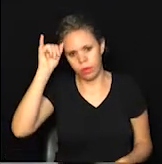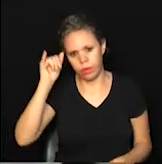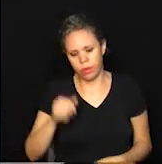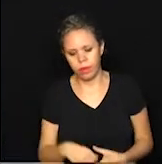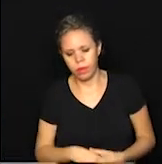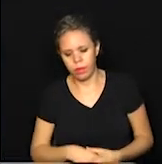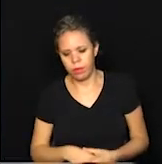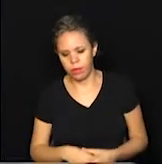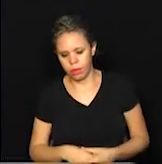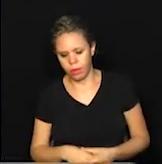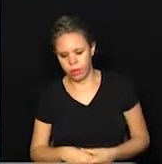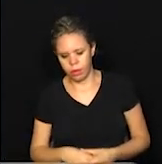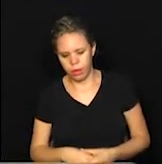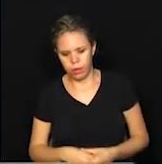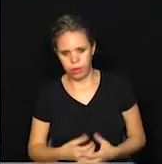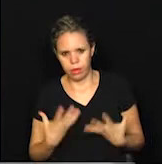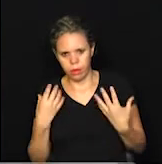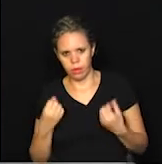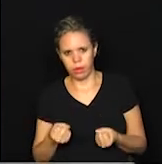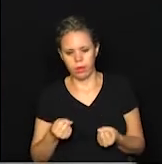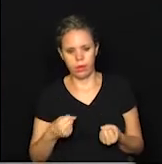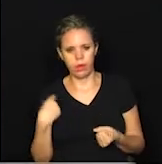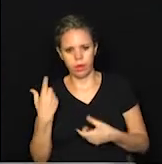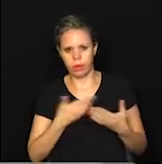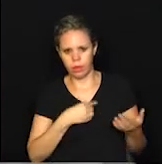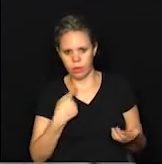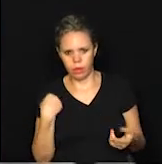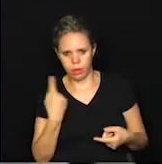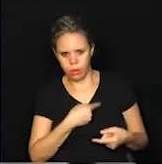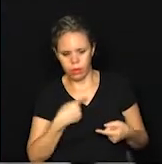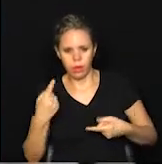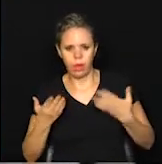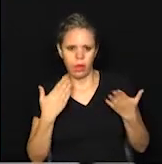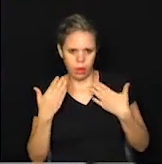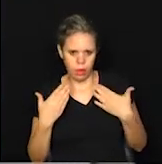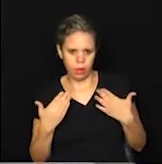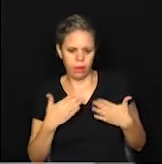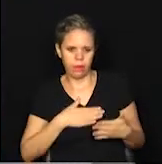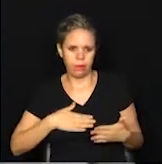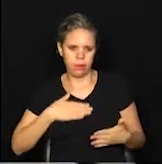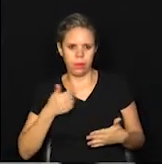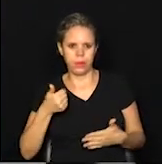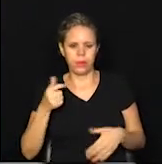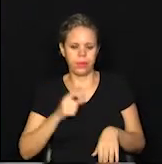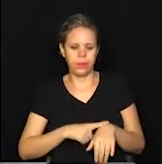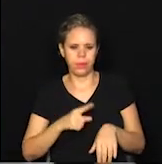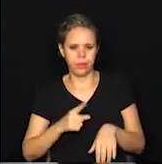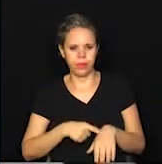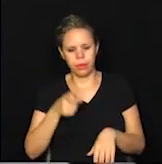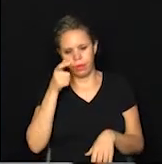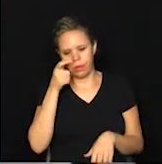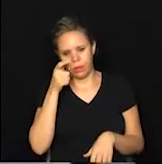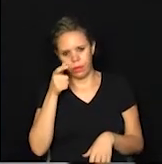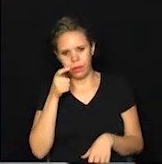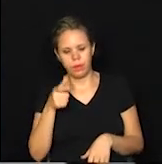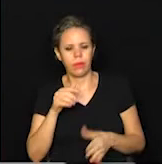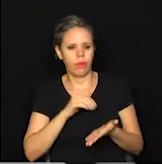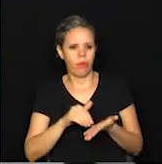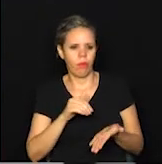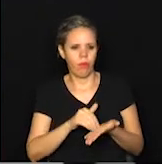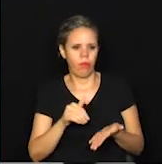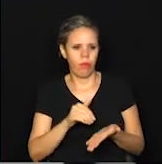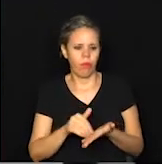Búfalo. Então, vamos aqui ao nosso debate. Nós gostaríamos, então, no primeiro momento, de ouvir o secretário